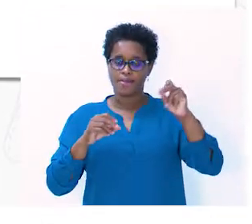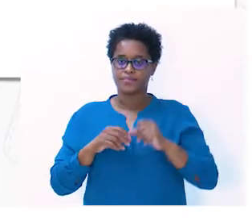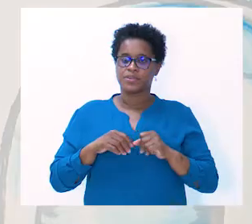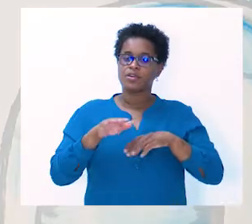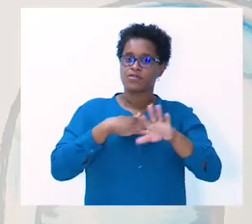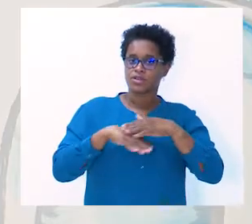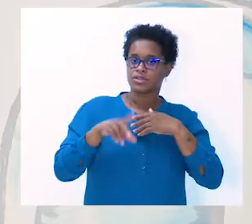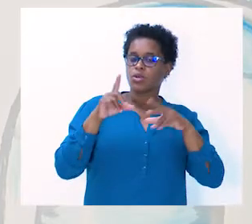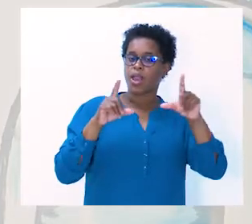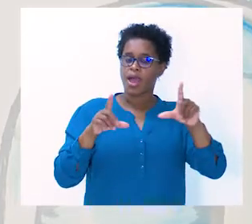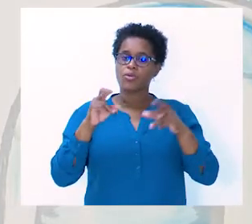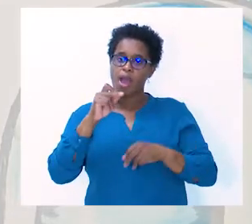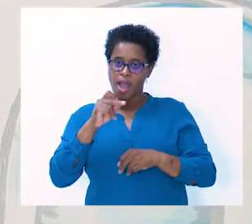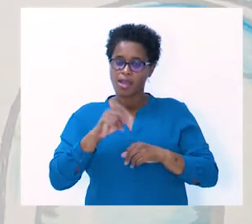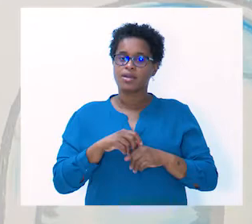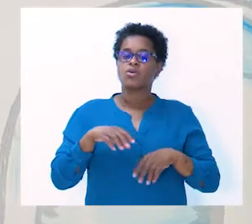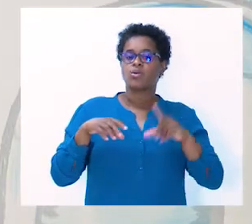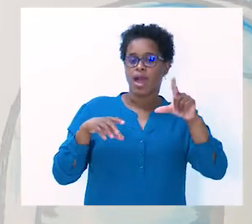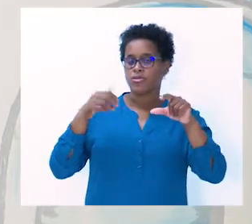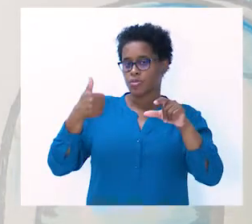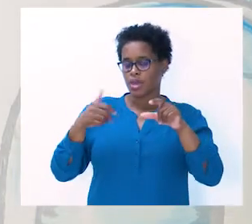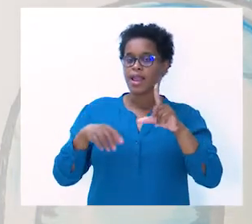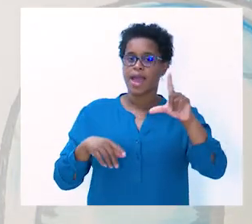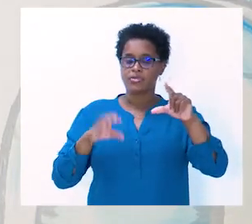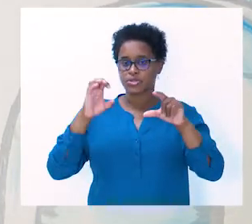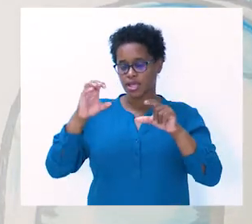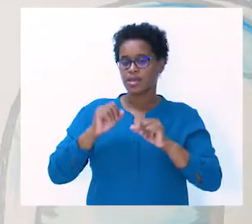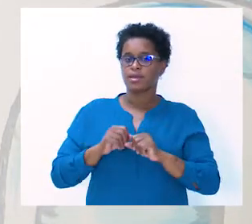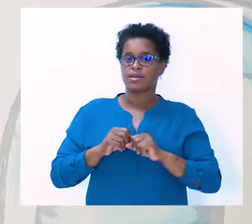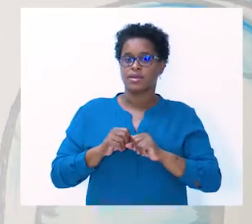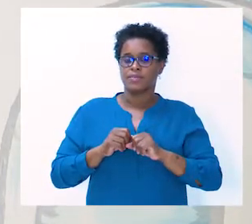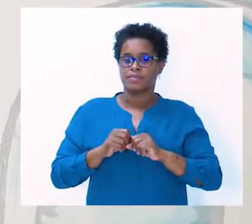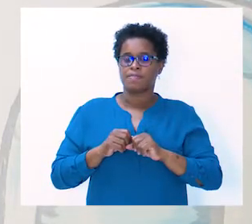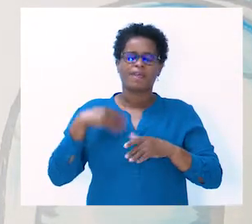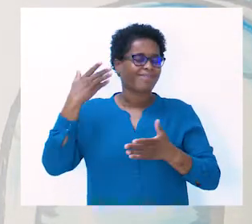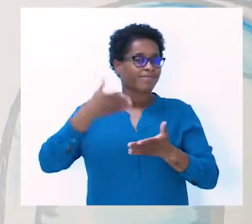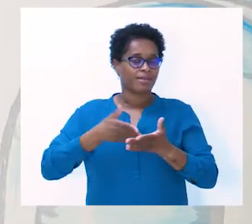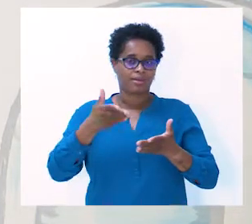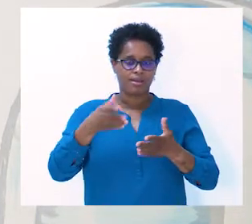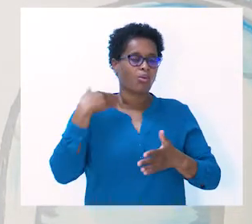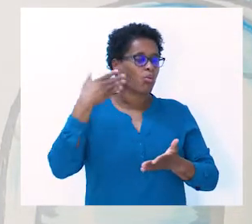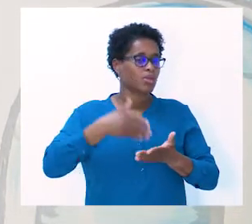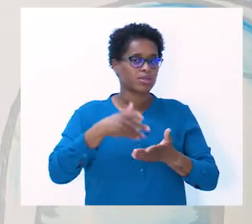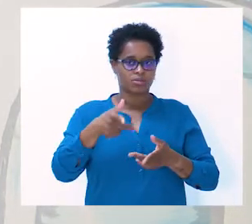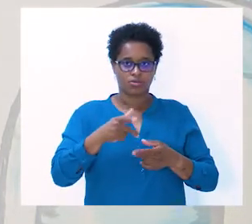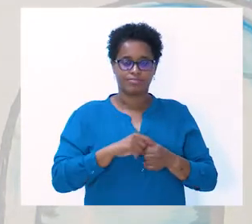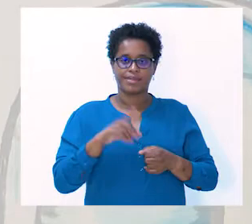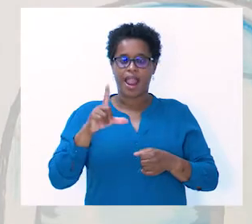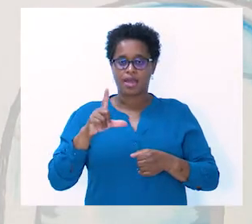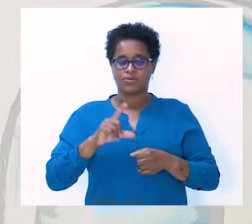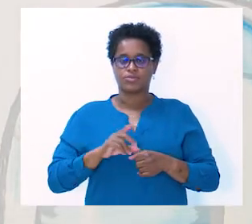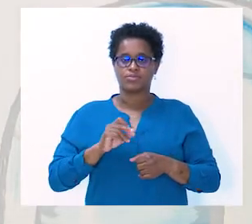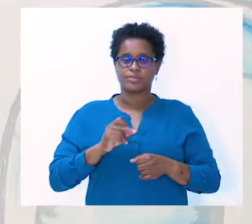A. Vamos fazer o lado A, lado B, lado C, até o último lado.